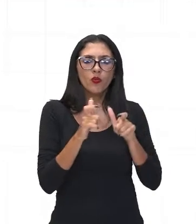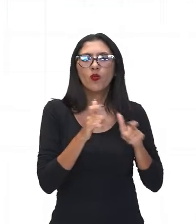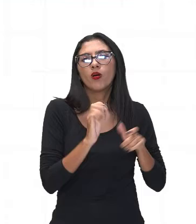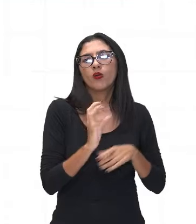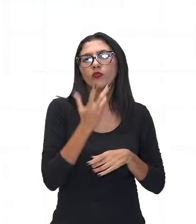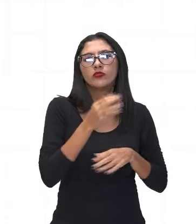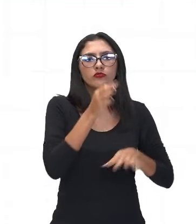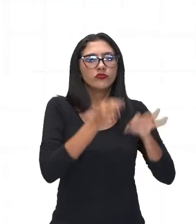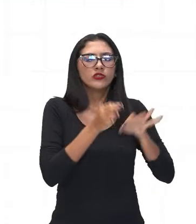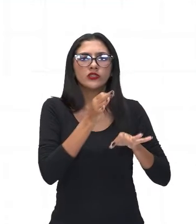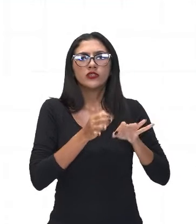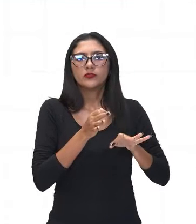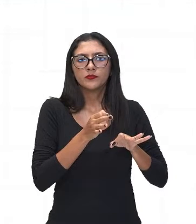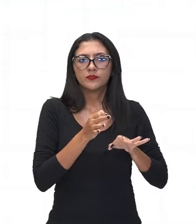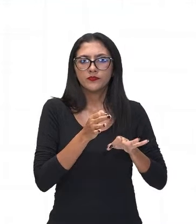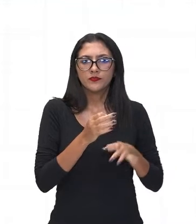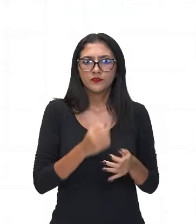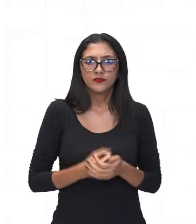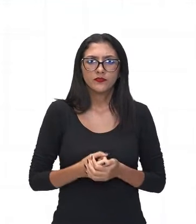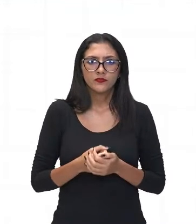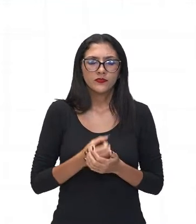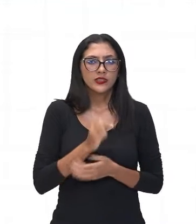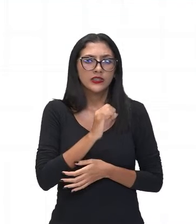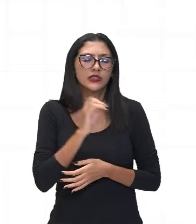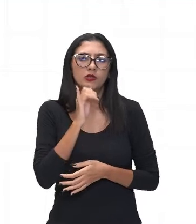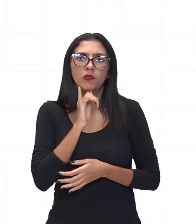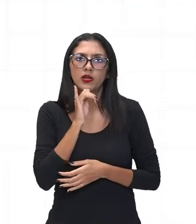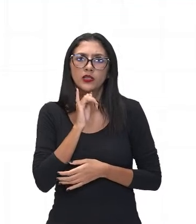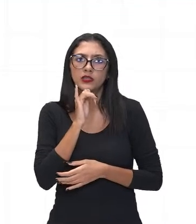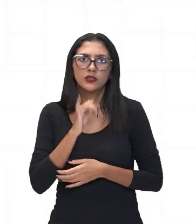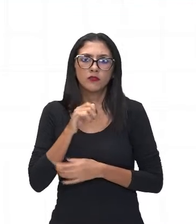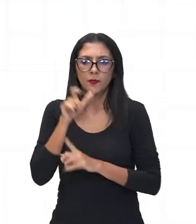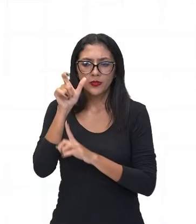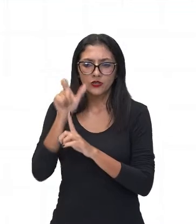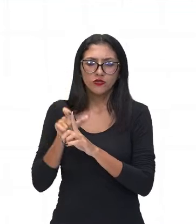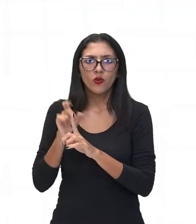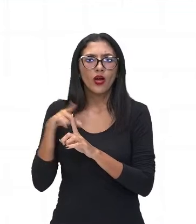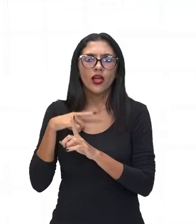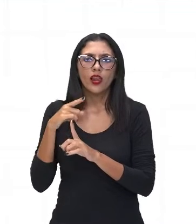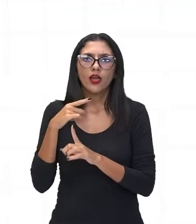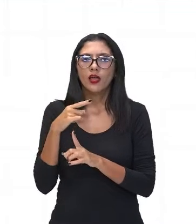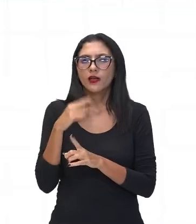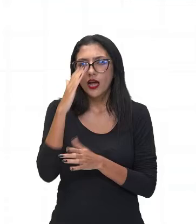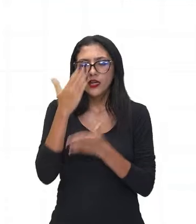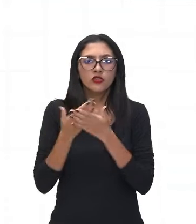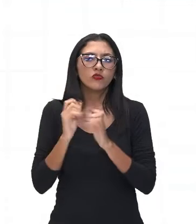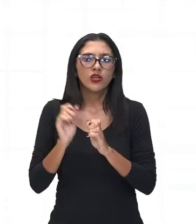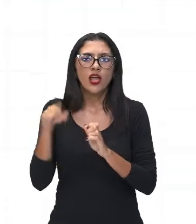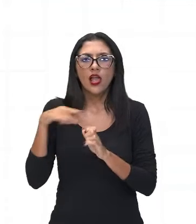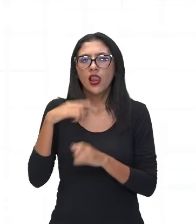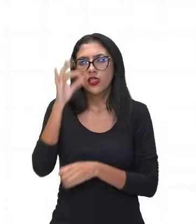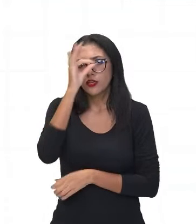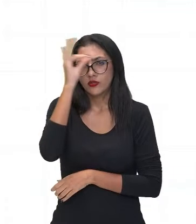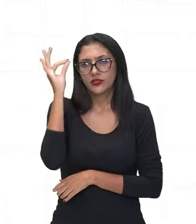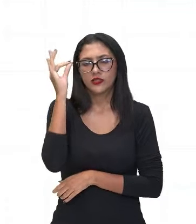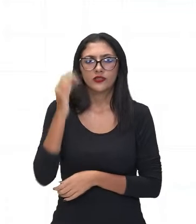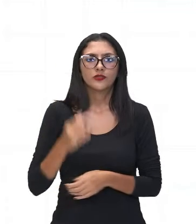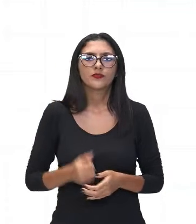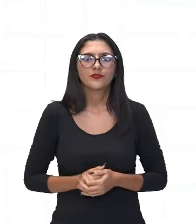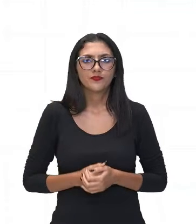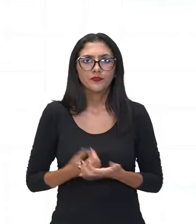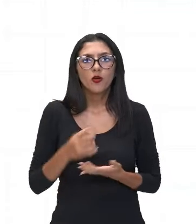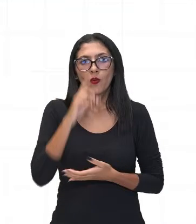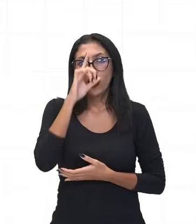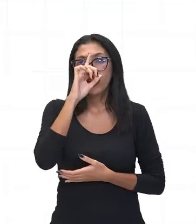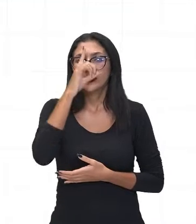houver alegação de inimputabilidade pela defesa. A ideia de reduzir a maioridade penal